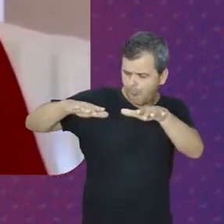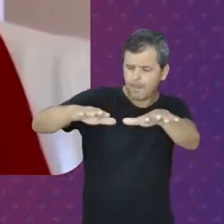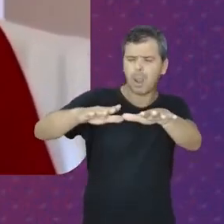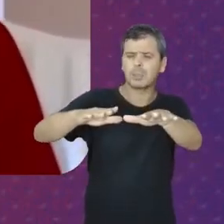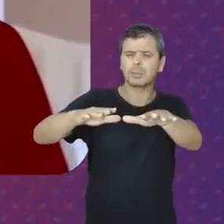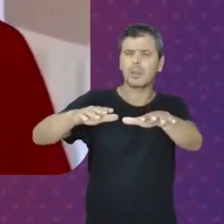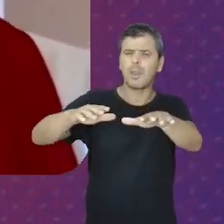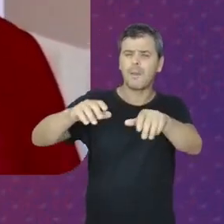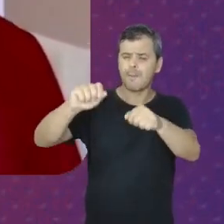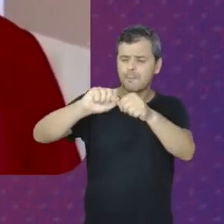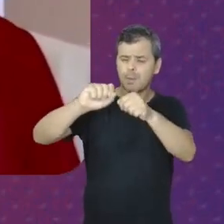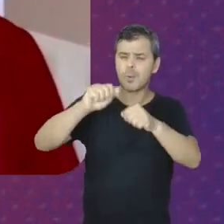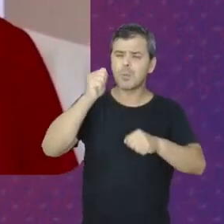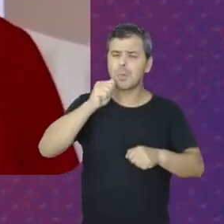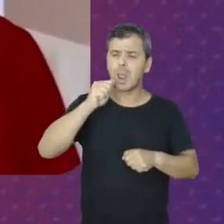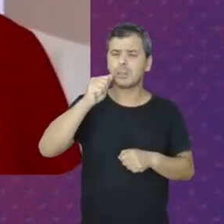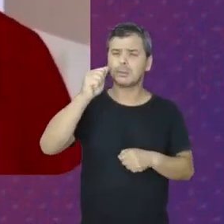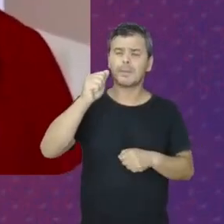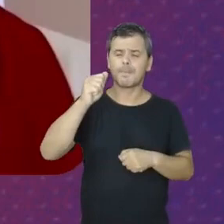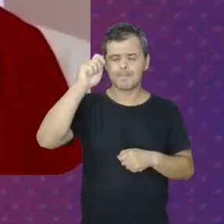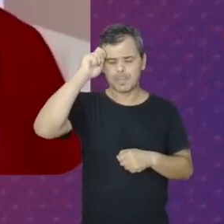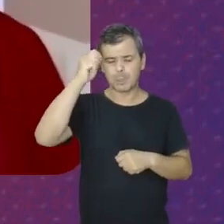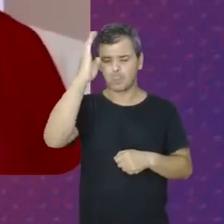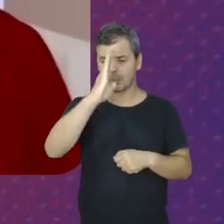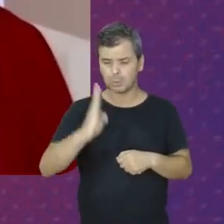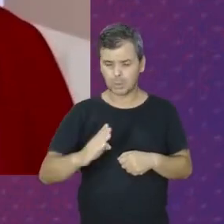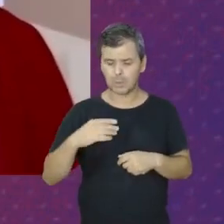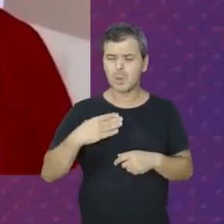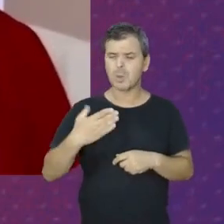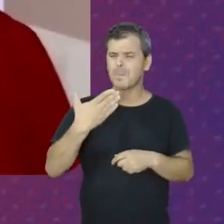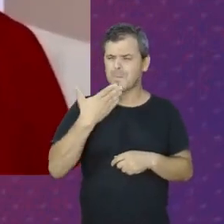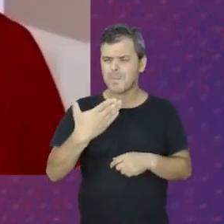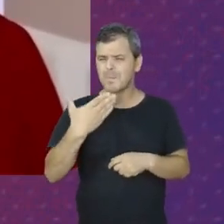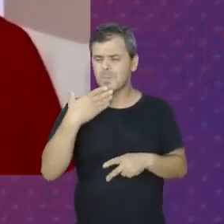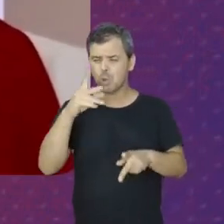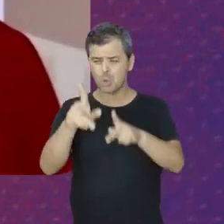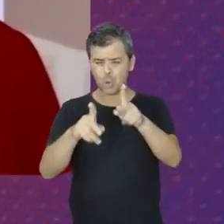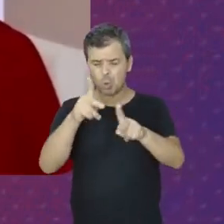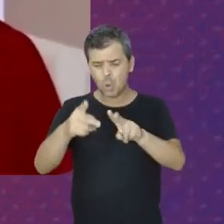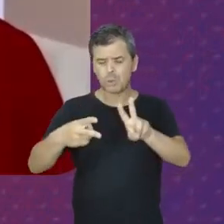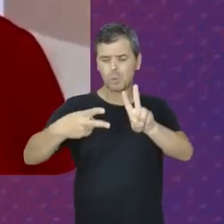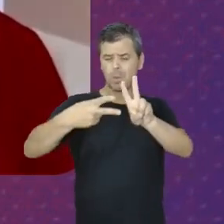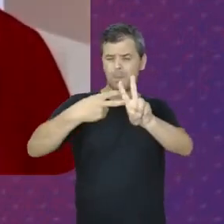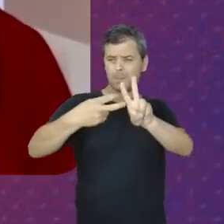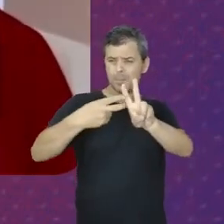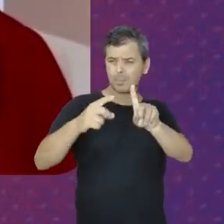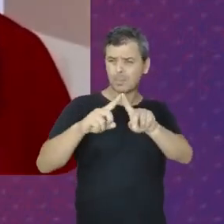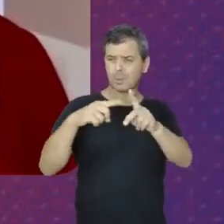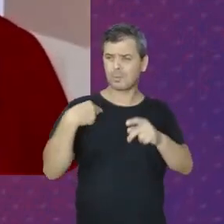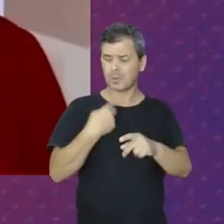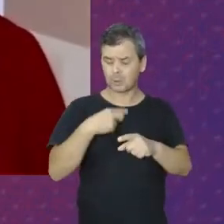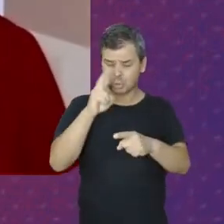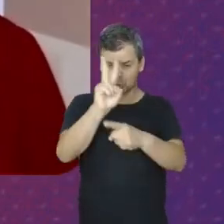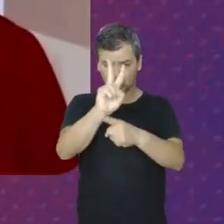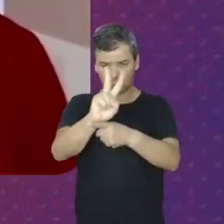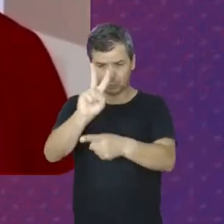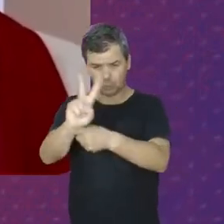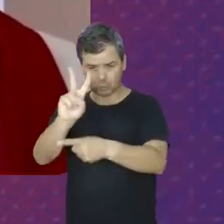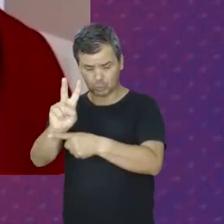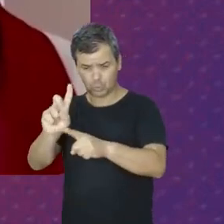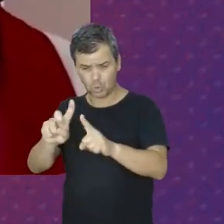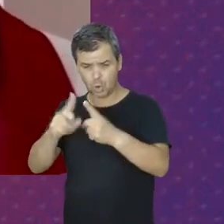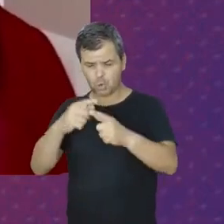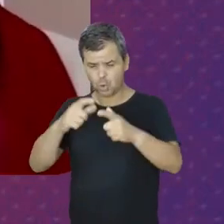negras no país todo, diante das reivindicações dos povos quilombolas, que